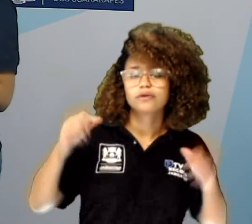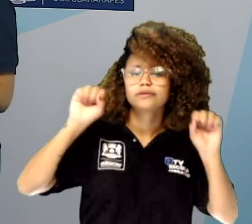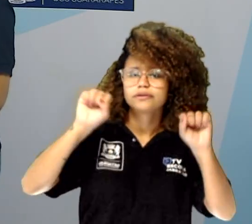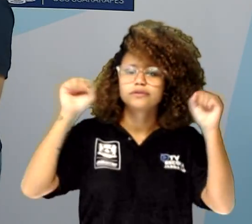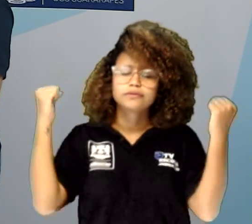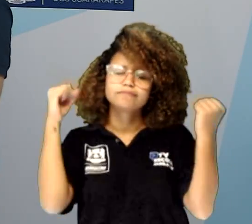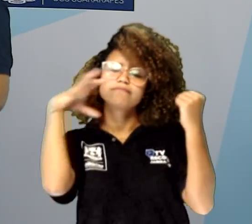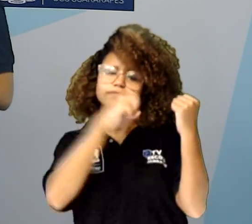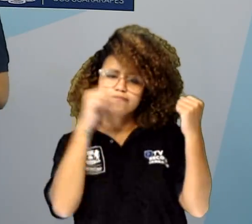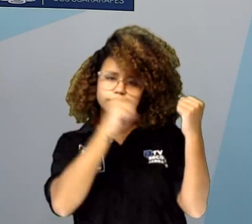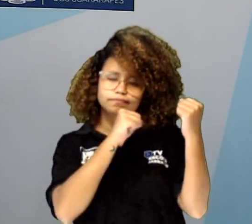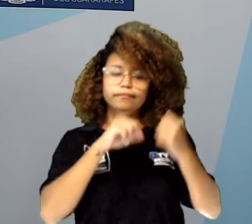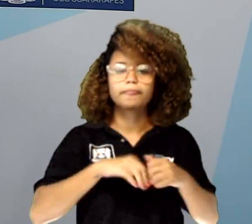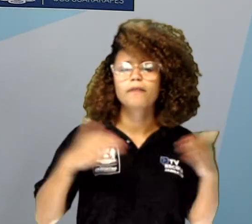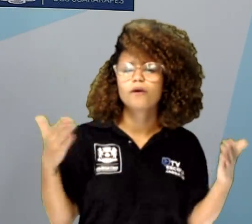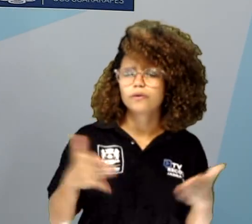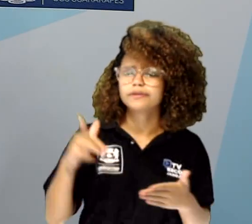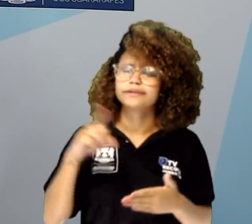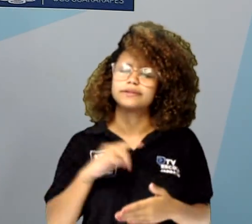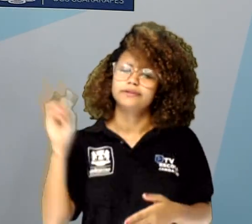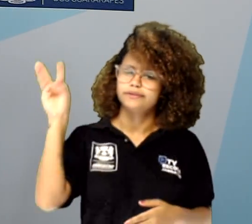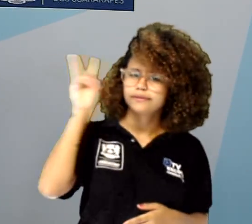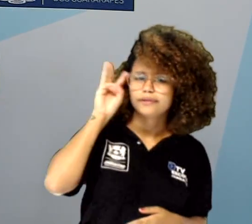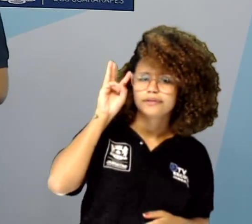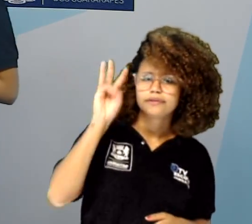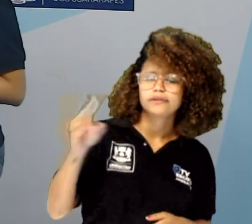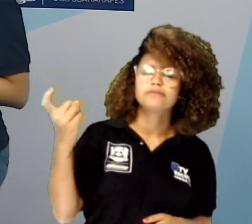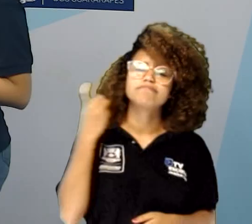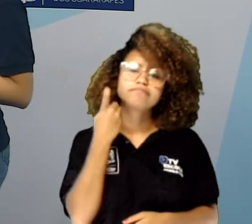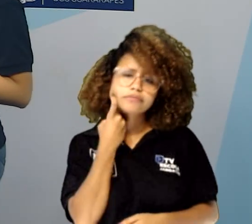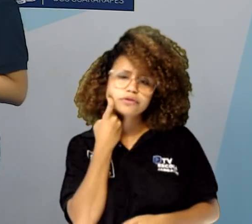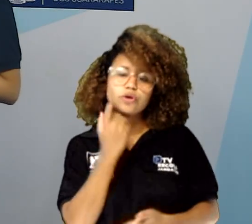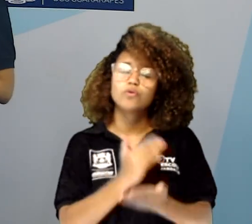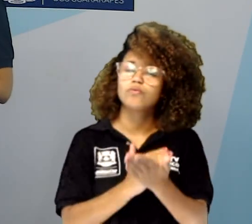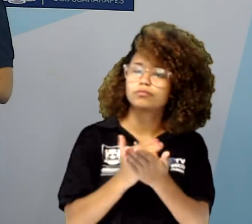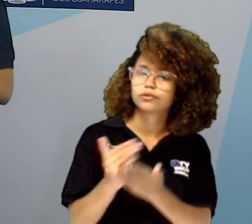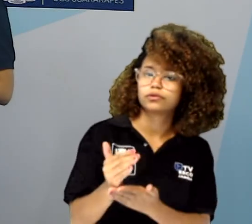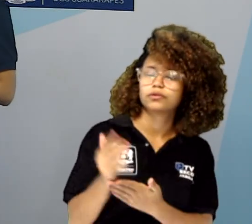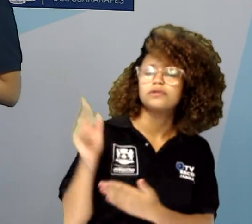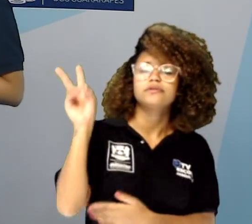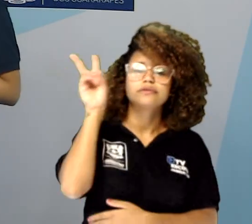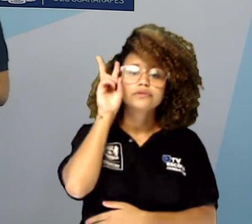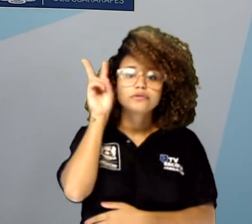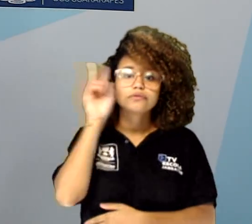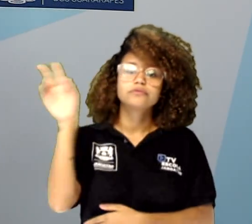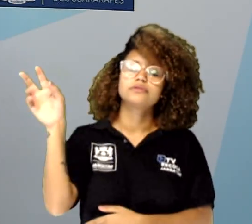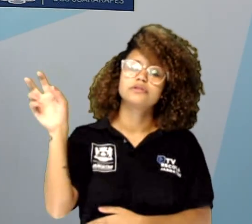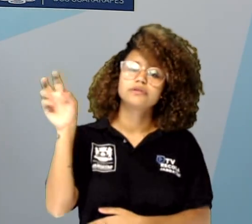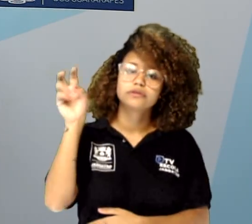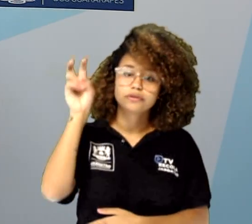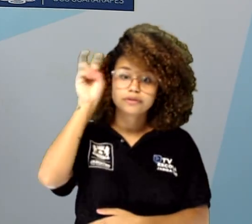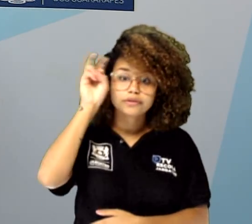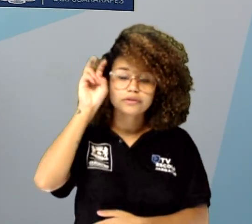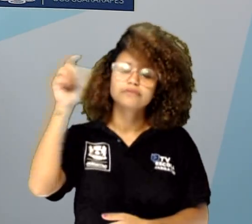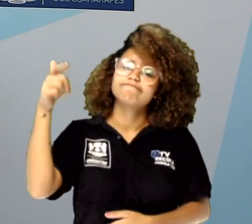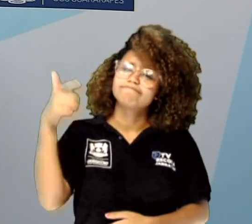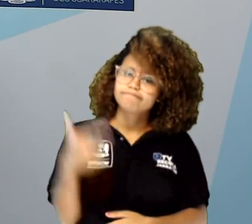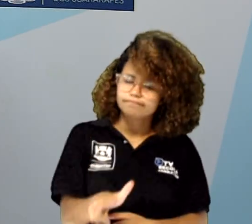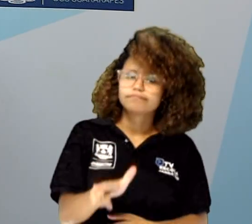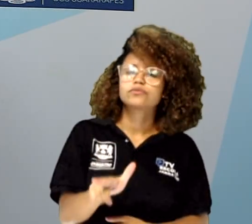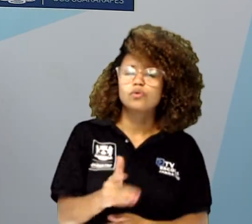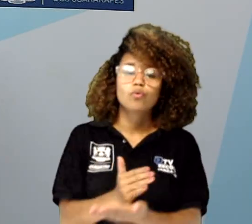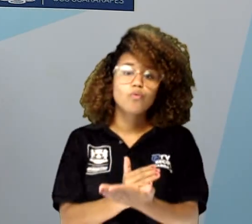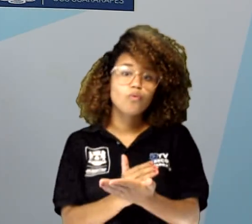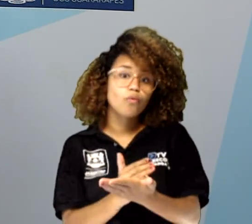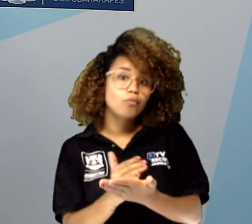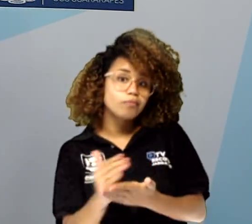E aí a gente vai ter terça, sexta, começou aqui, ó, segunda e quinta de novo. Então, segunda e quinta foi o começo da